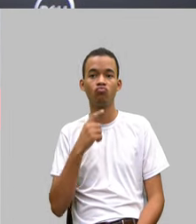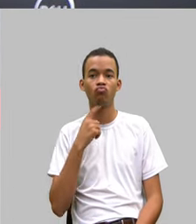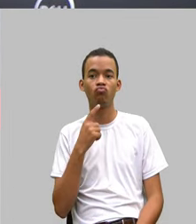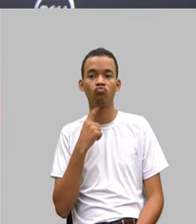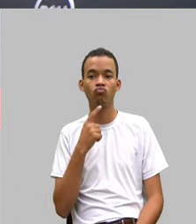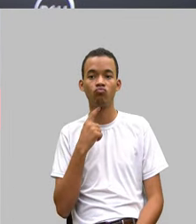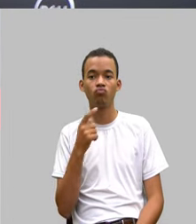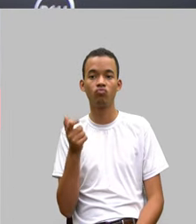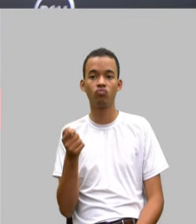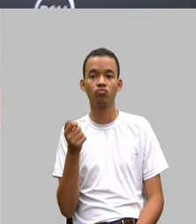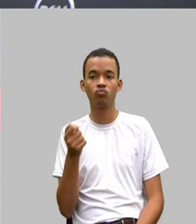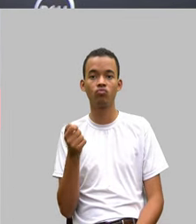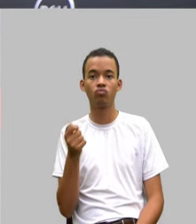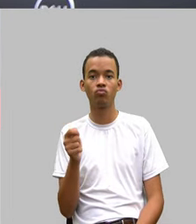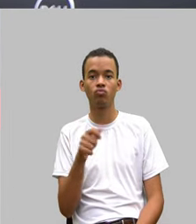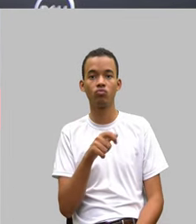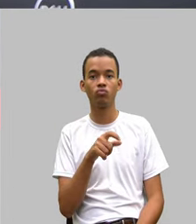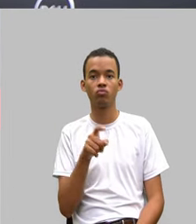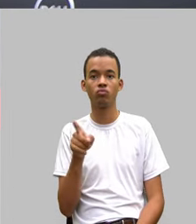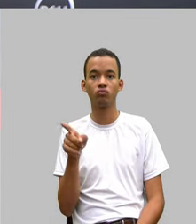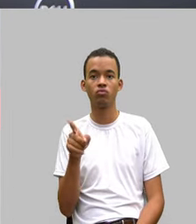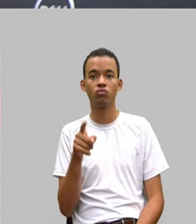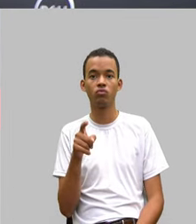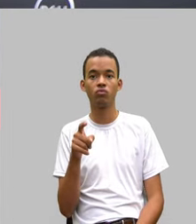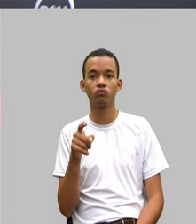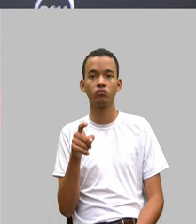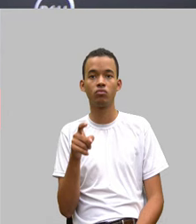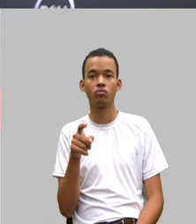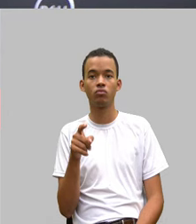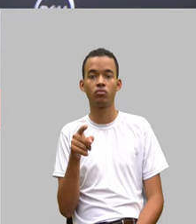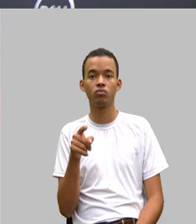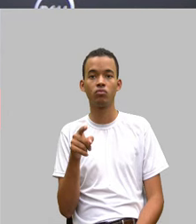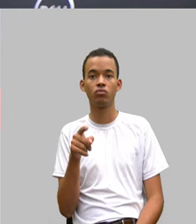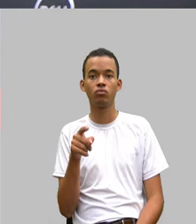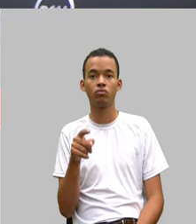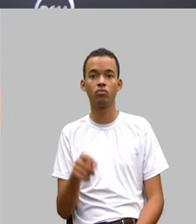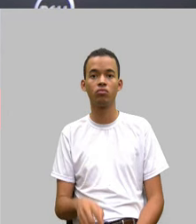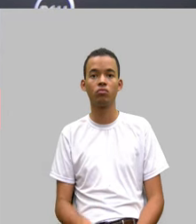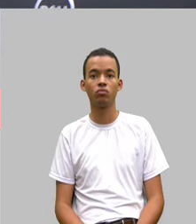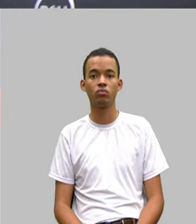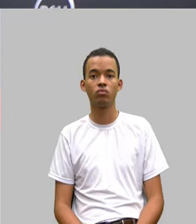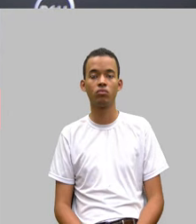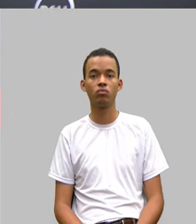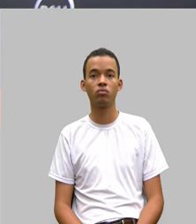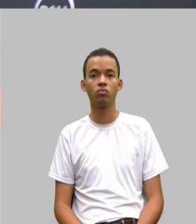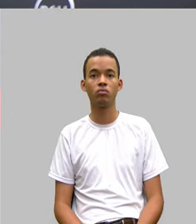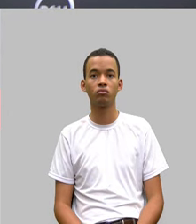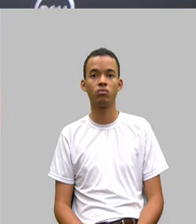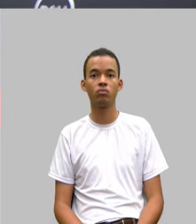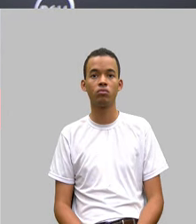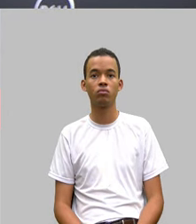oi para lá não acho que ele tá ajustando não